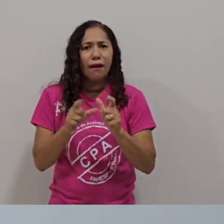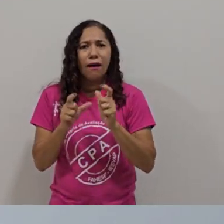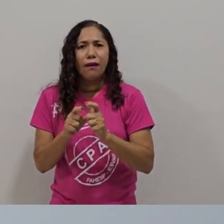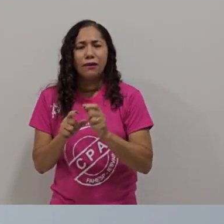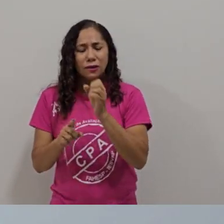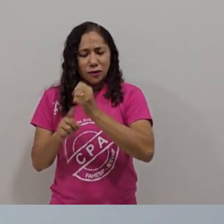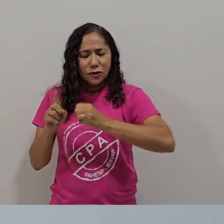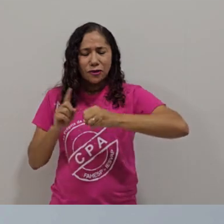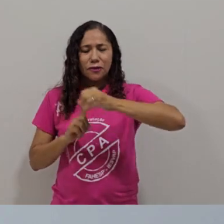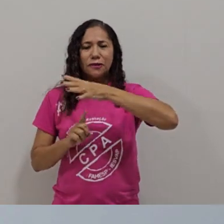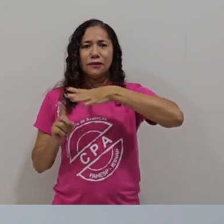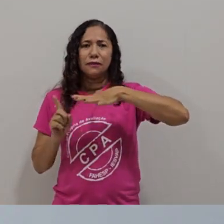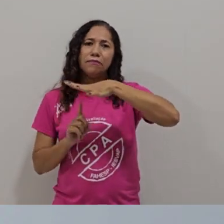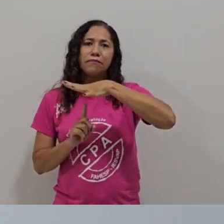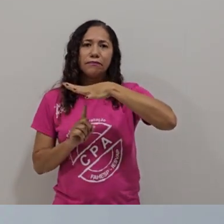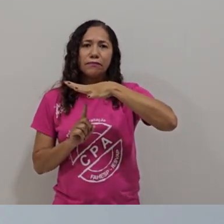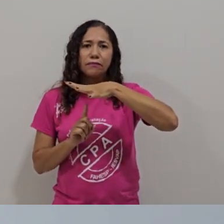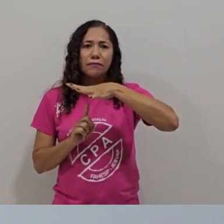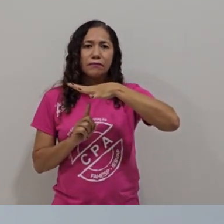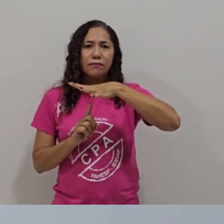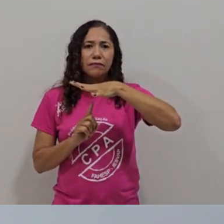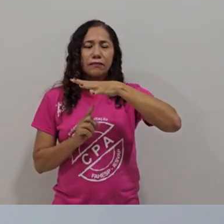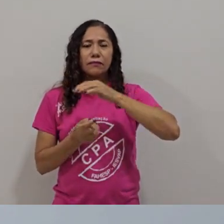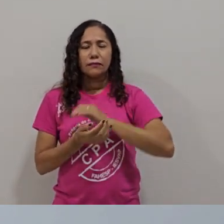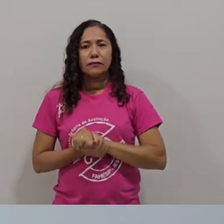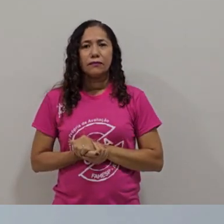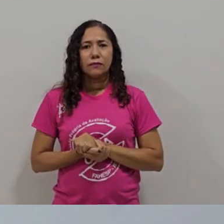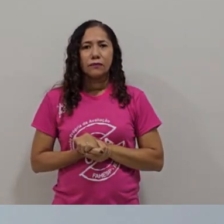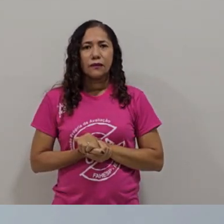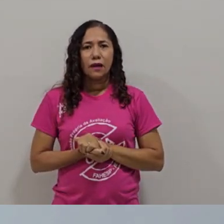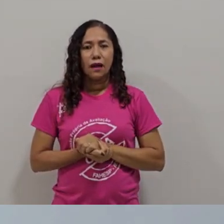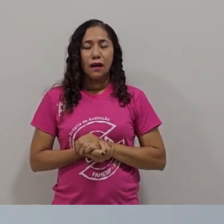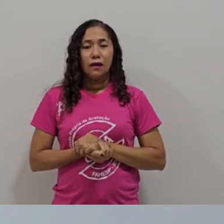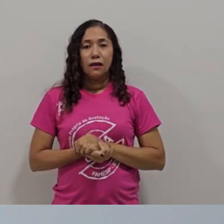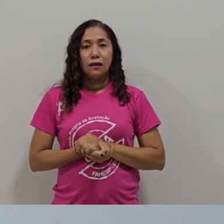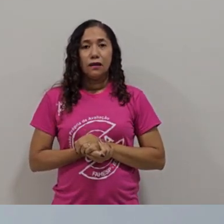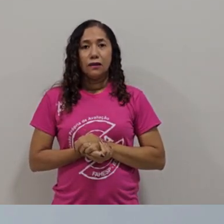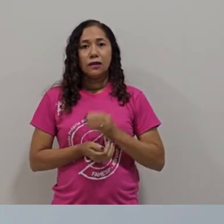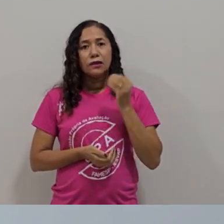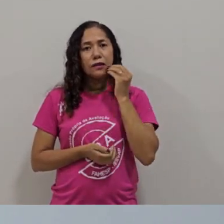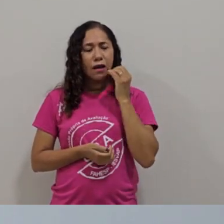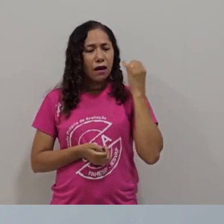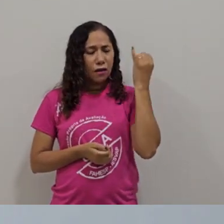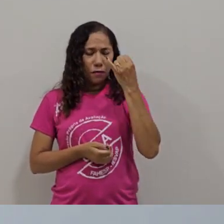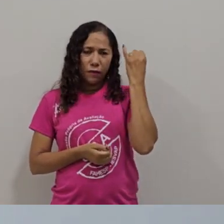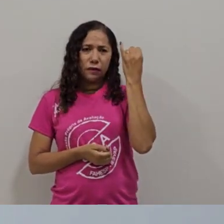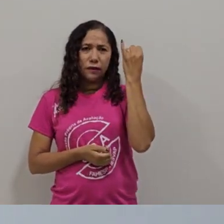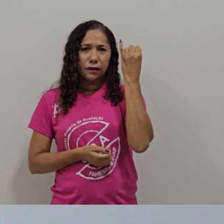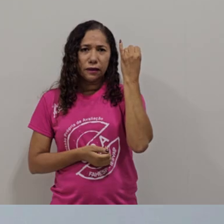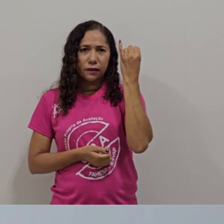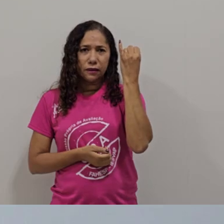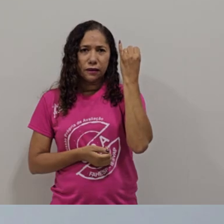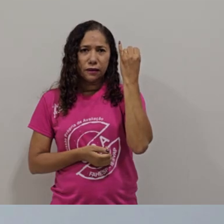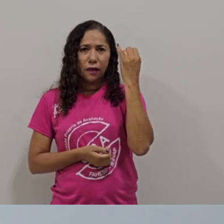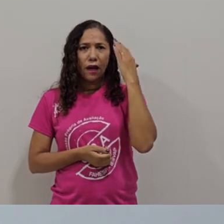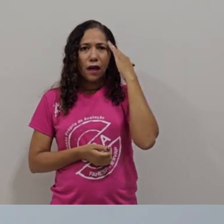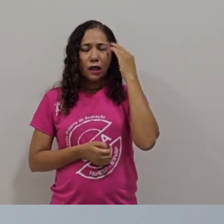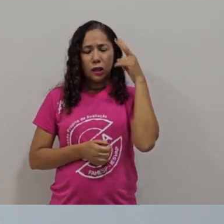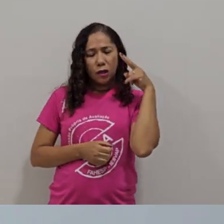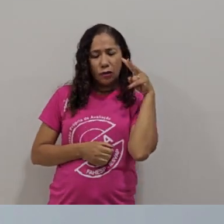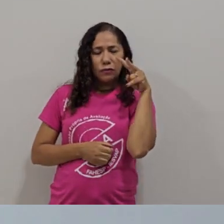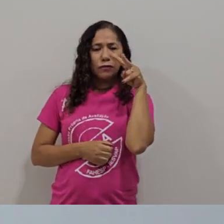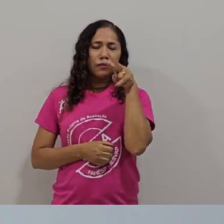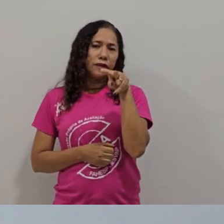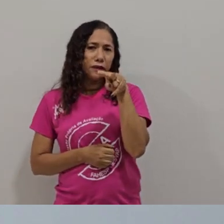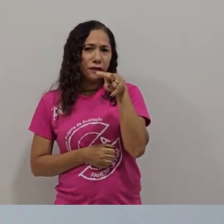questão na sociedade de não dar como eu poderia dizer, devida importância para isso. Não olhar, como